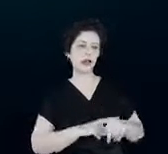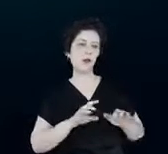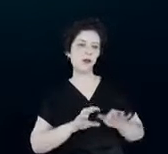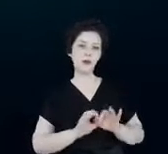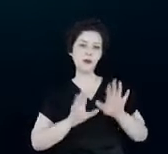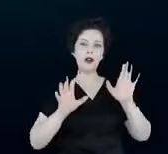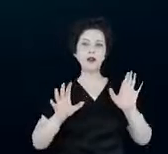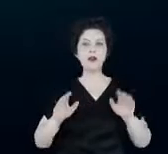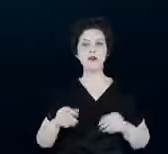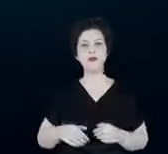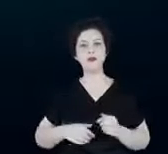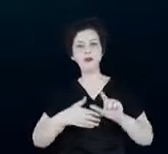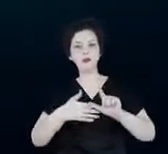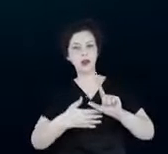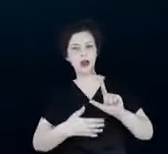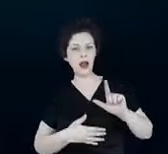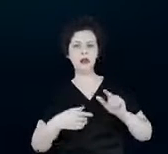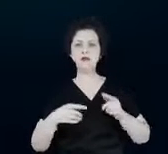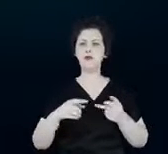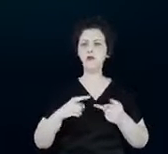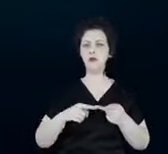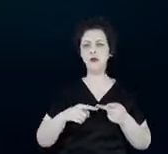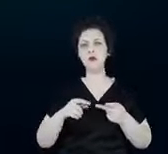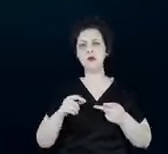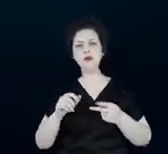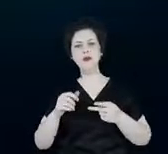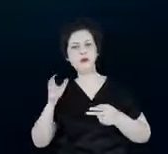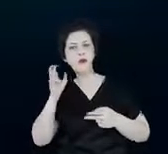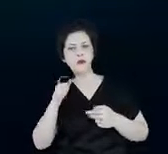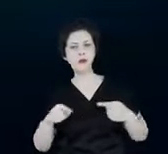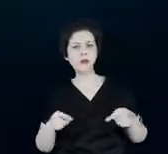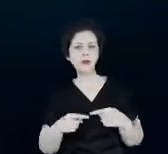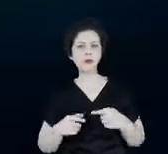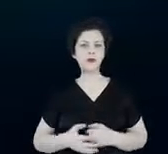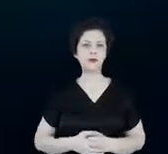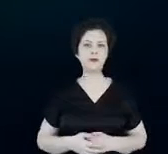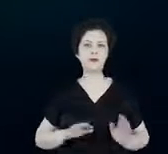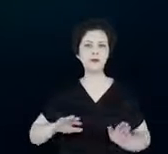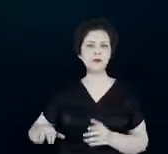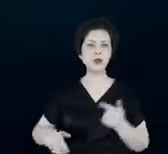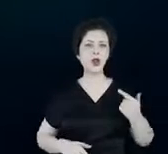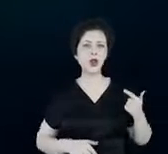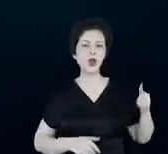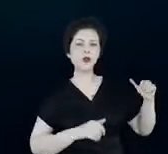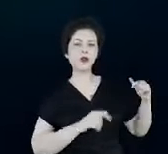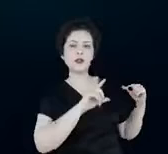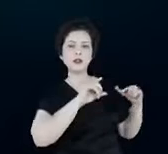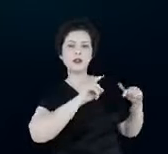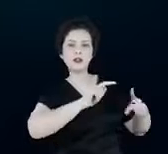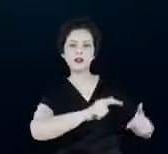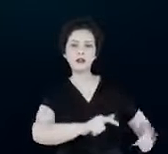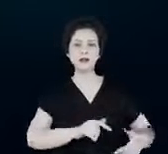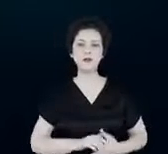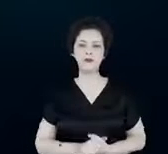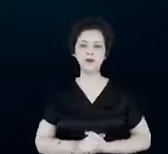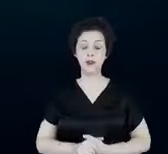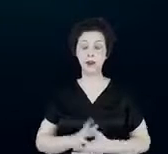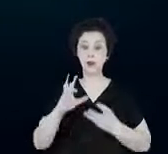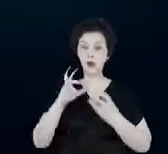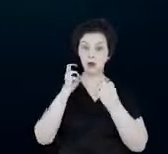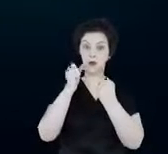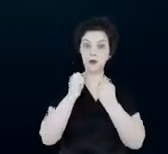consumir lá na Netflix Spotify quer que seja é um calça tradicional de mudança que experiência ficou muito forte